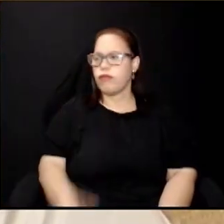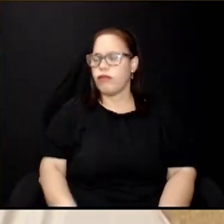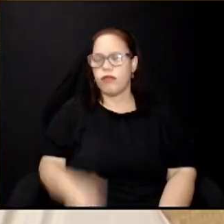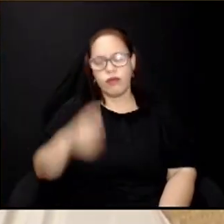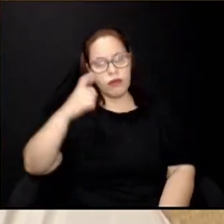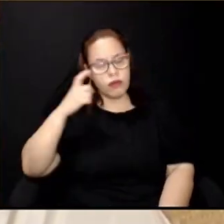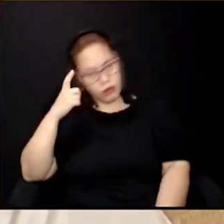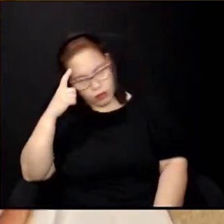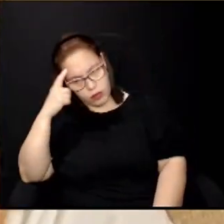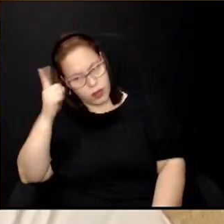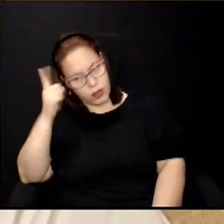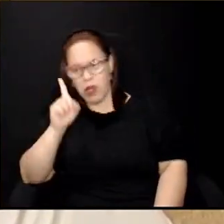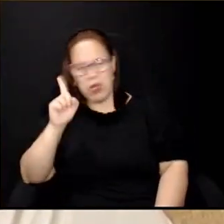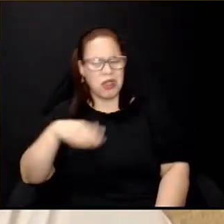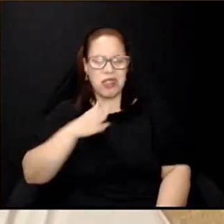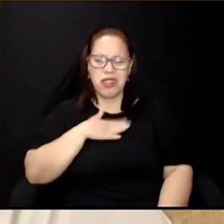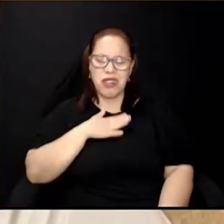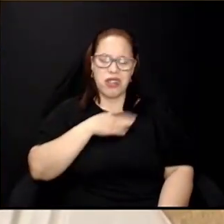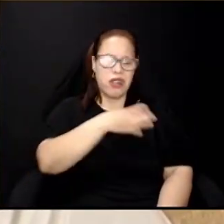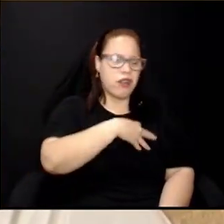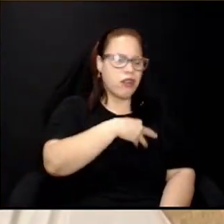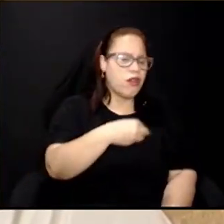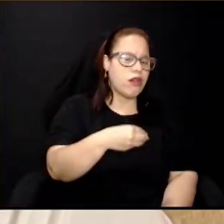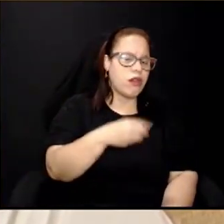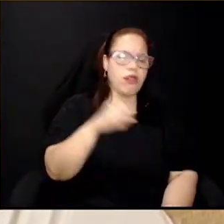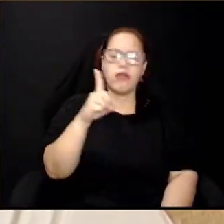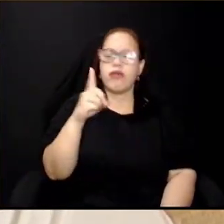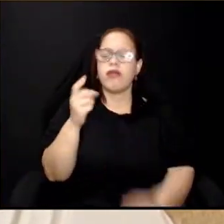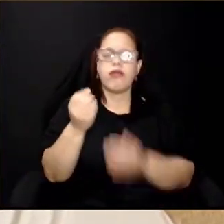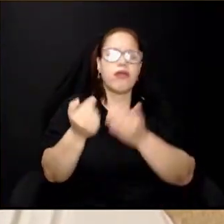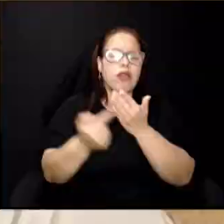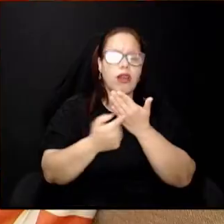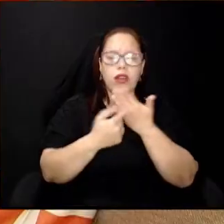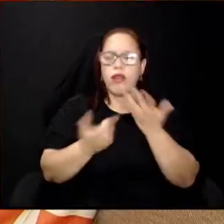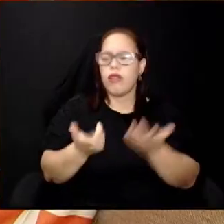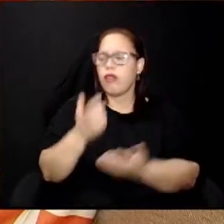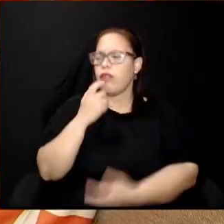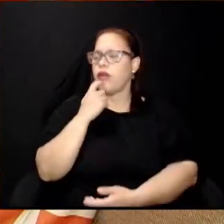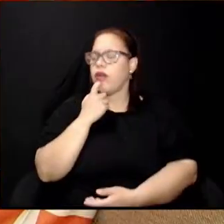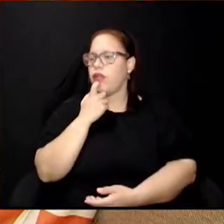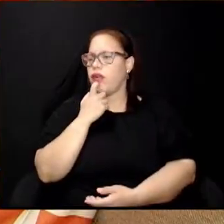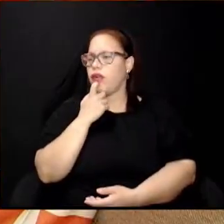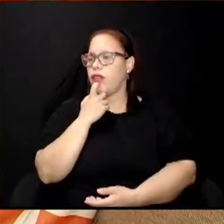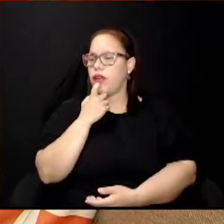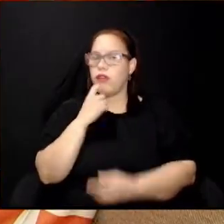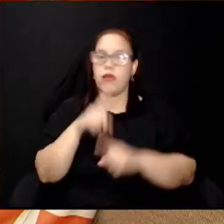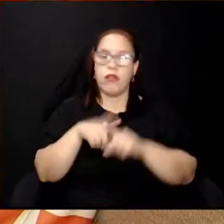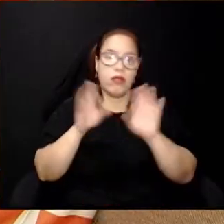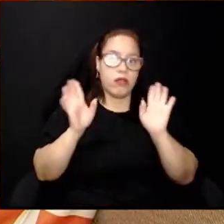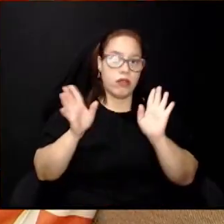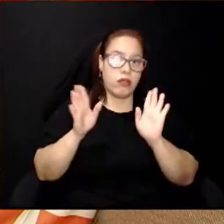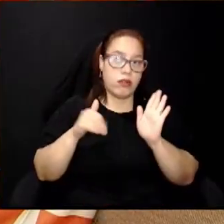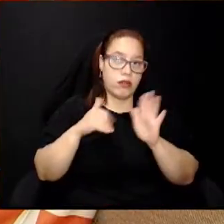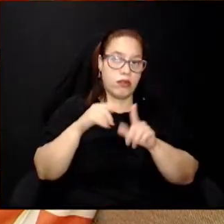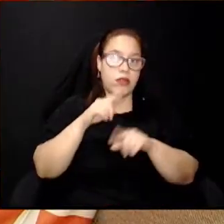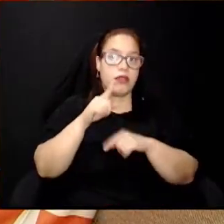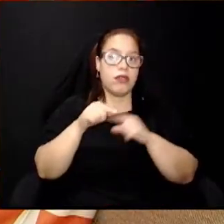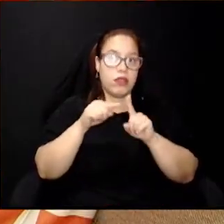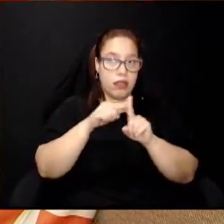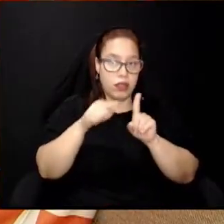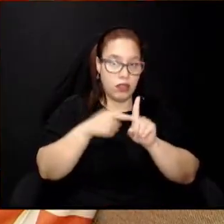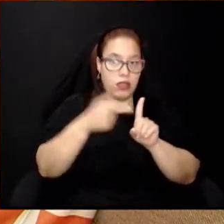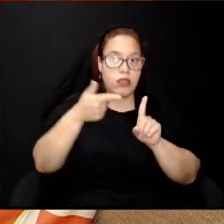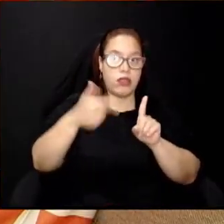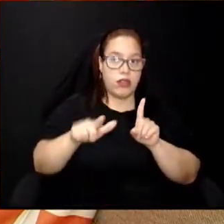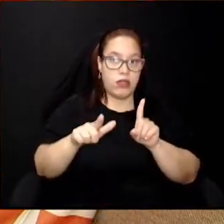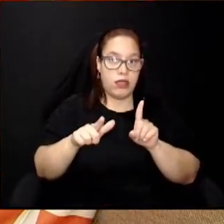ter filho, né? O que será que Deus está me mostrando? Mas enfim, aí eu ainda fui, engravidei mais uma vez